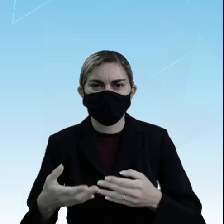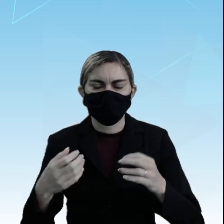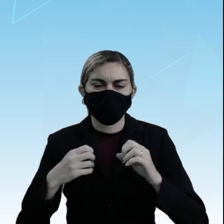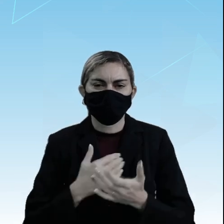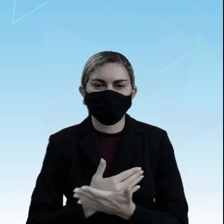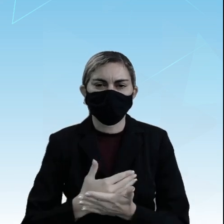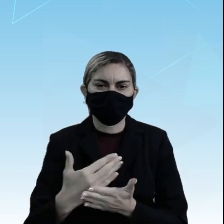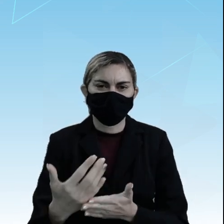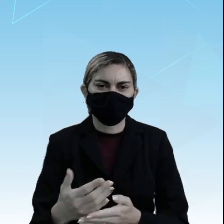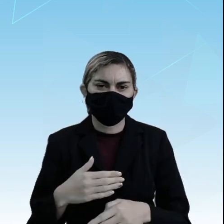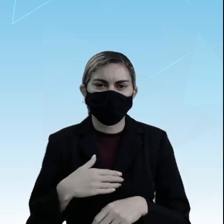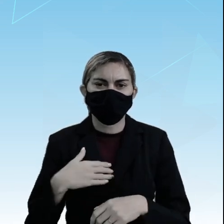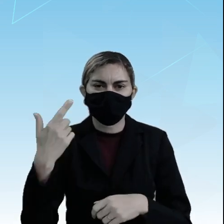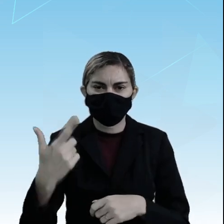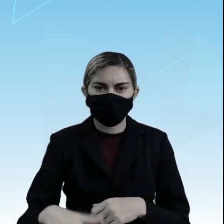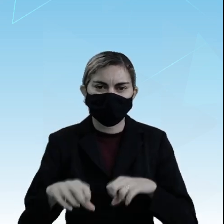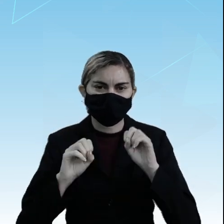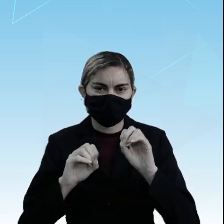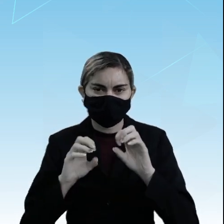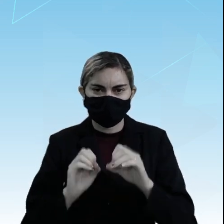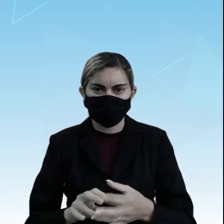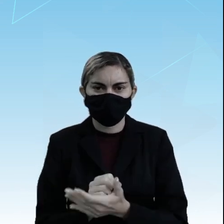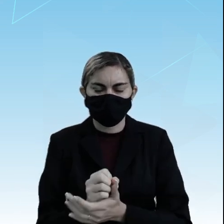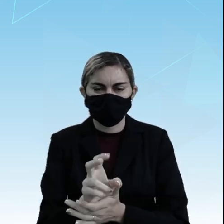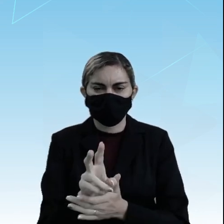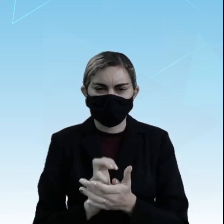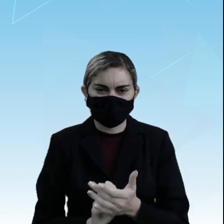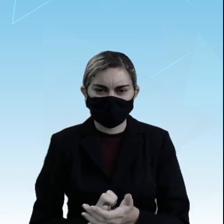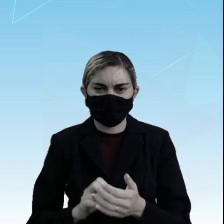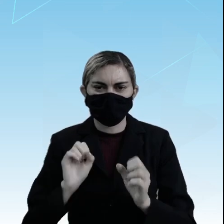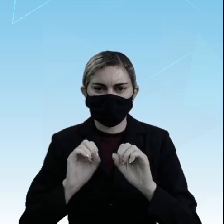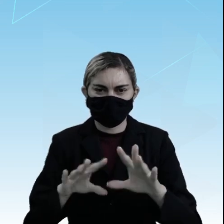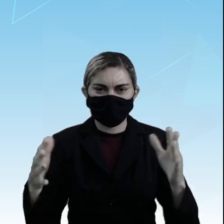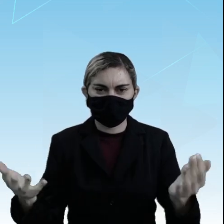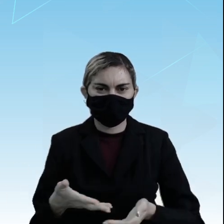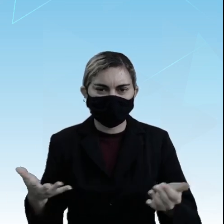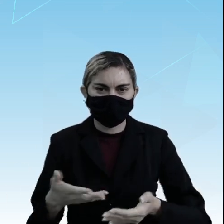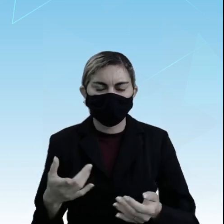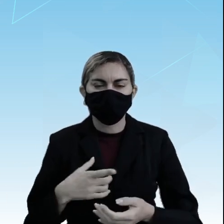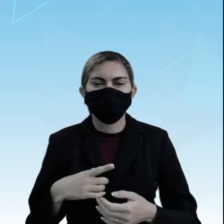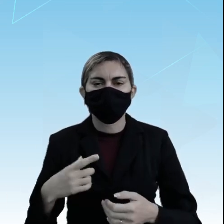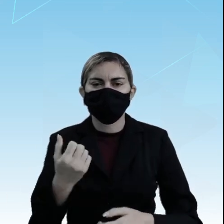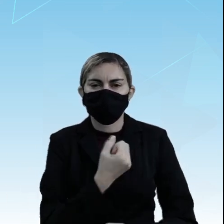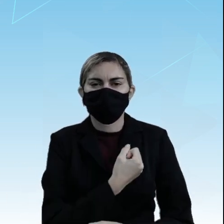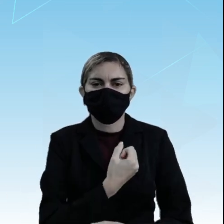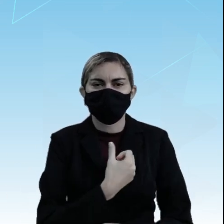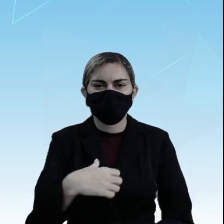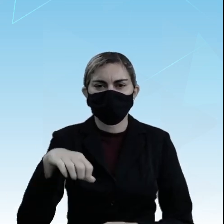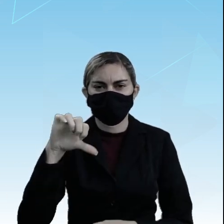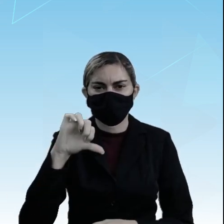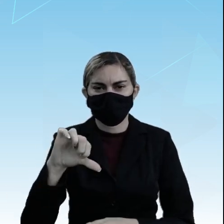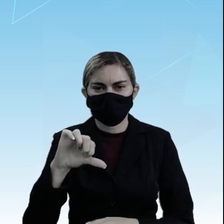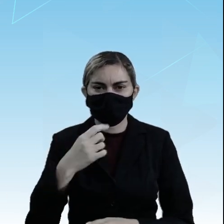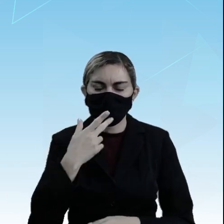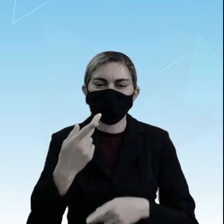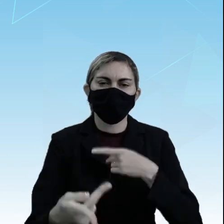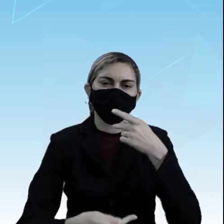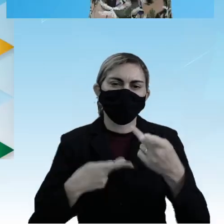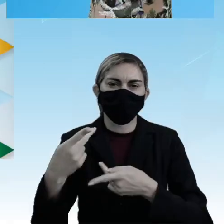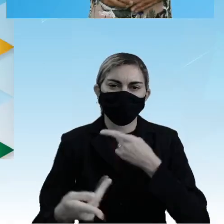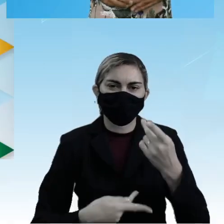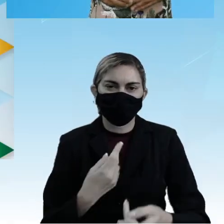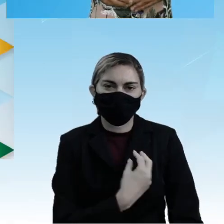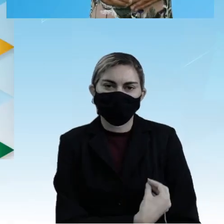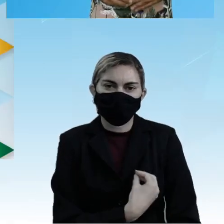iremos começar mais uma aula do EducaPé. A aula de hoje é a de número 9. Bora falar sobre os